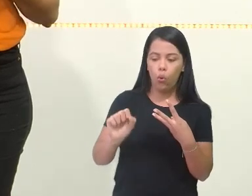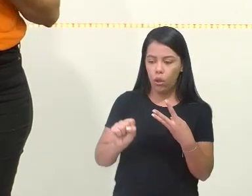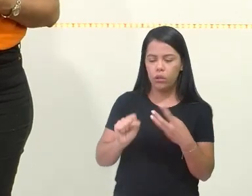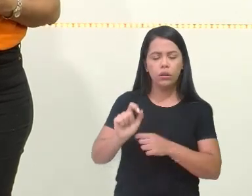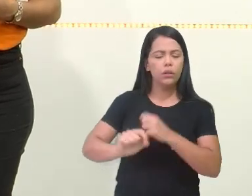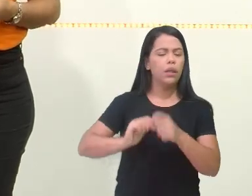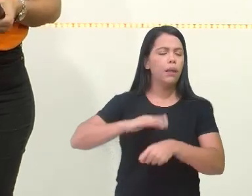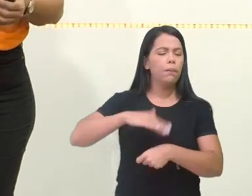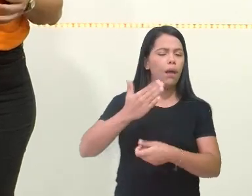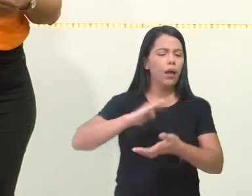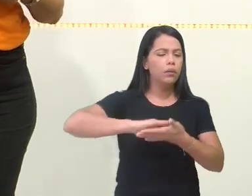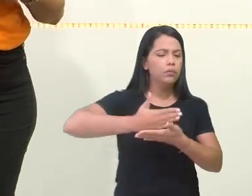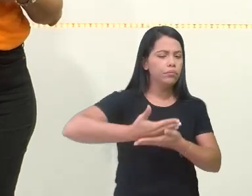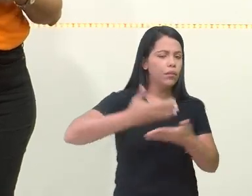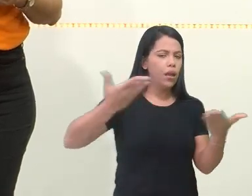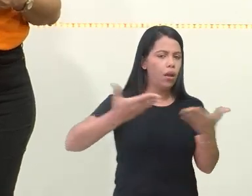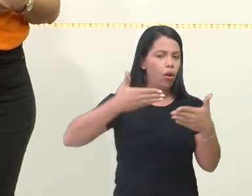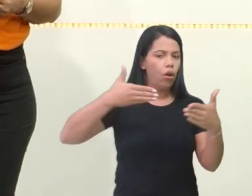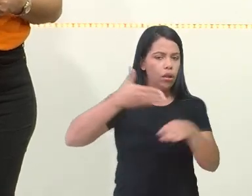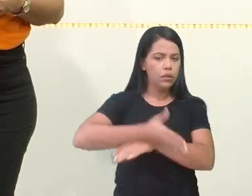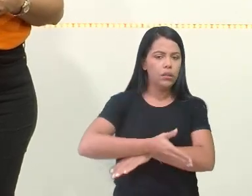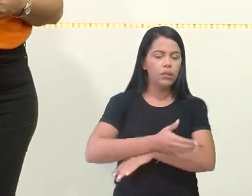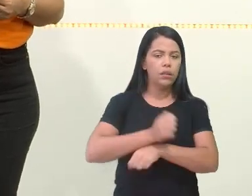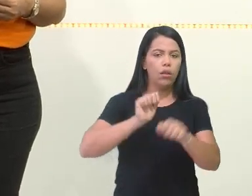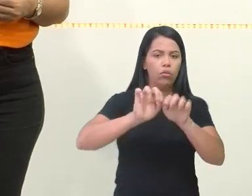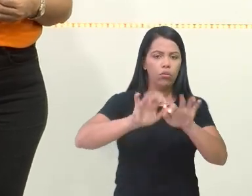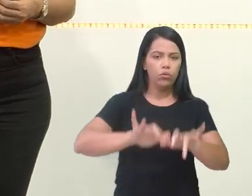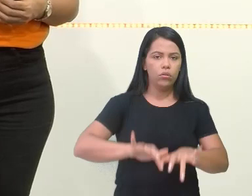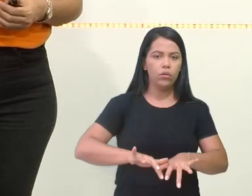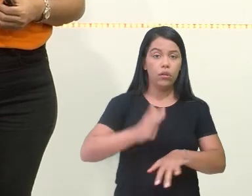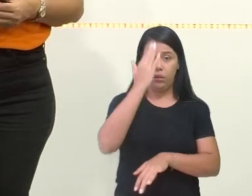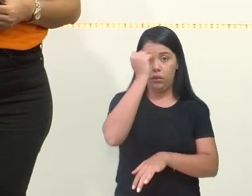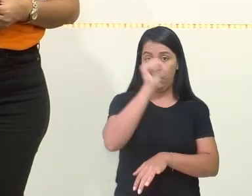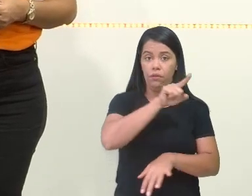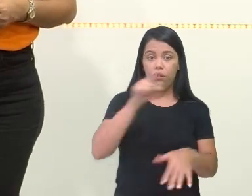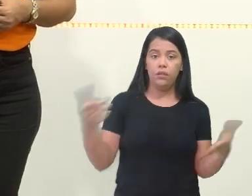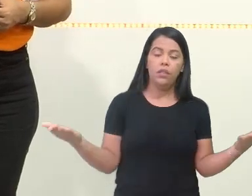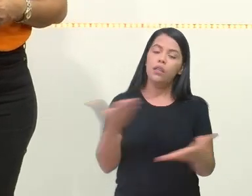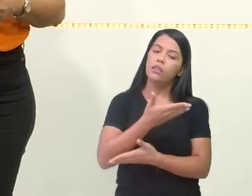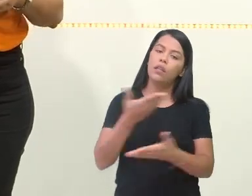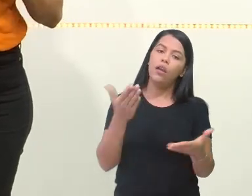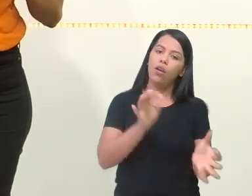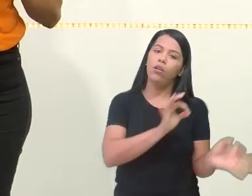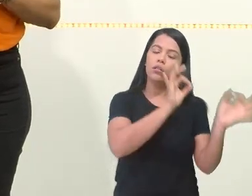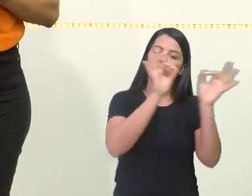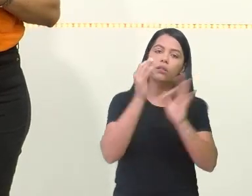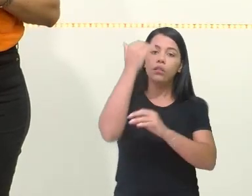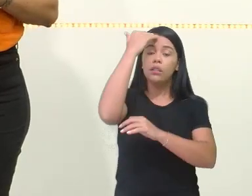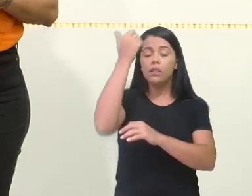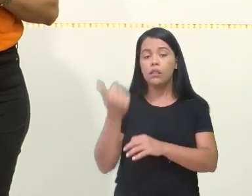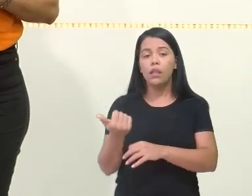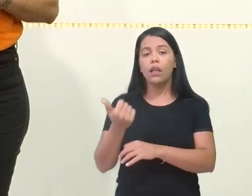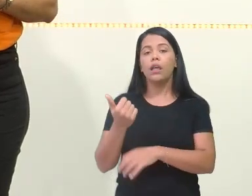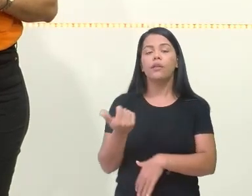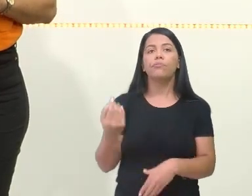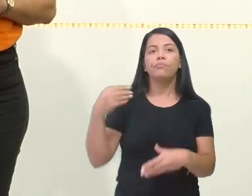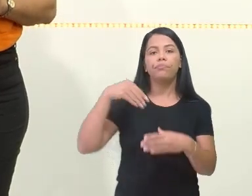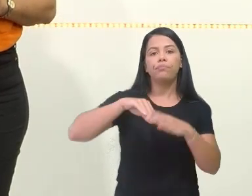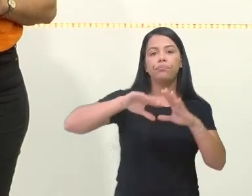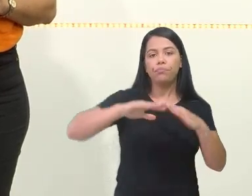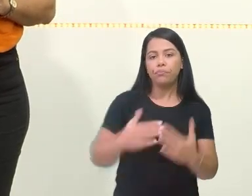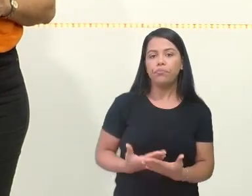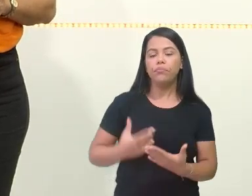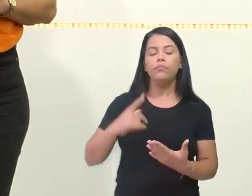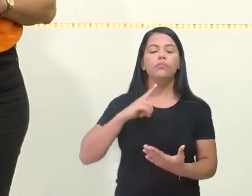Gente, participa. Eu sei que vocês estão assistindo. Sei que nas escolas, muitas